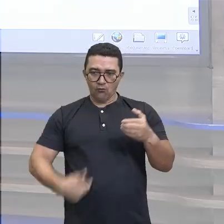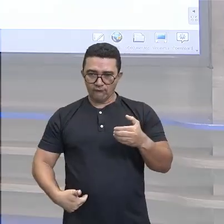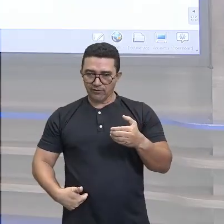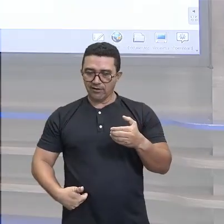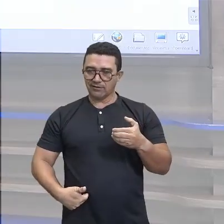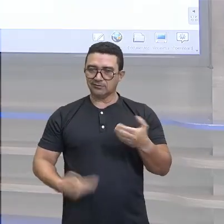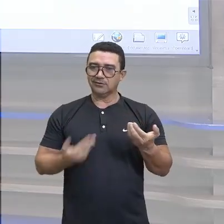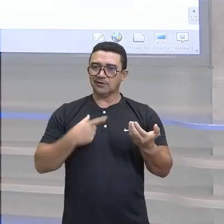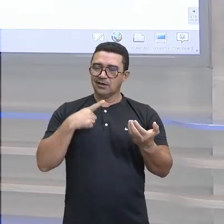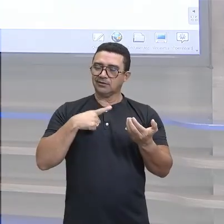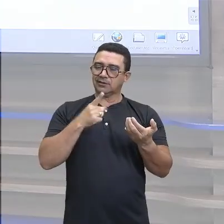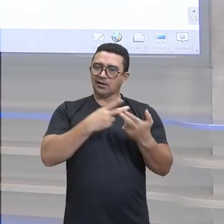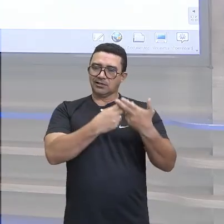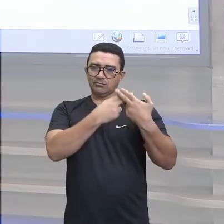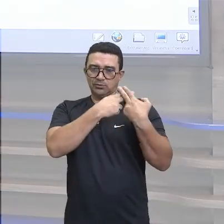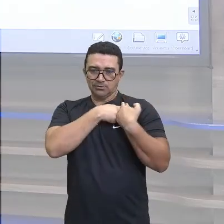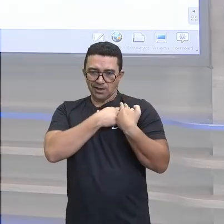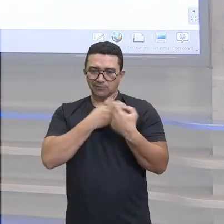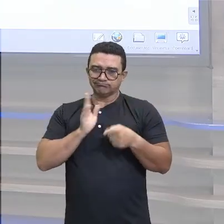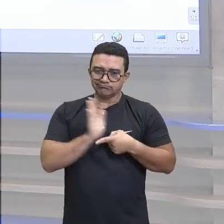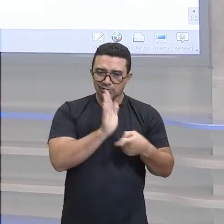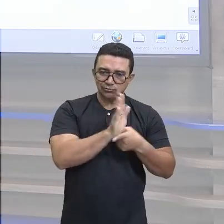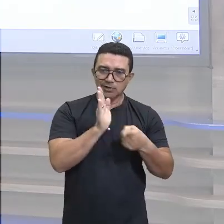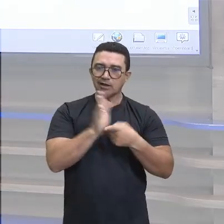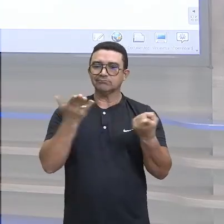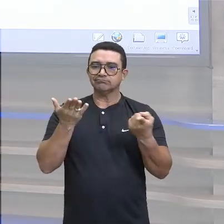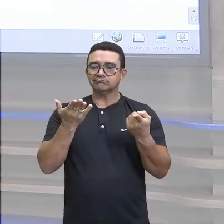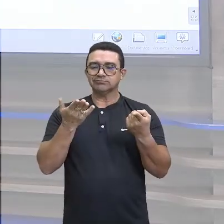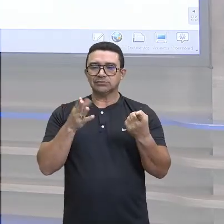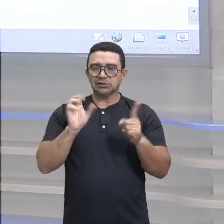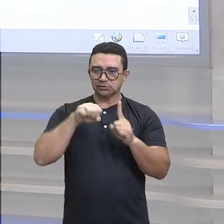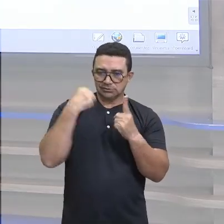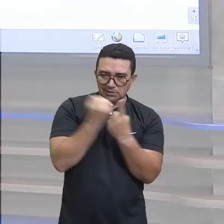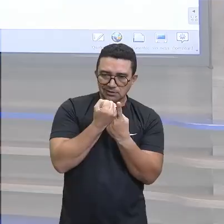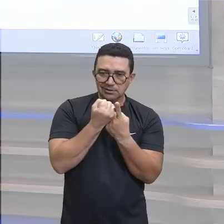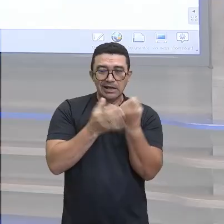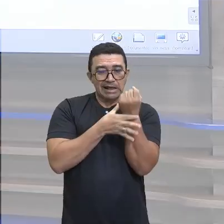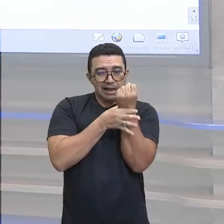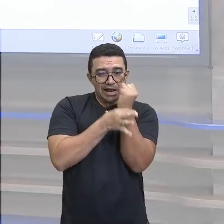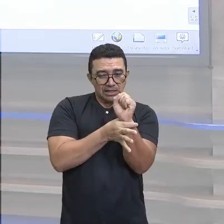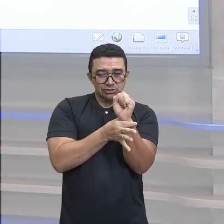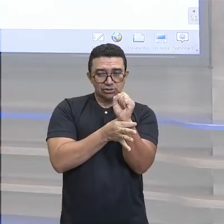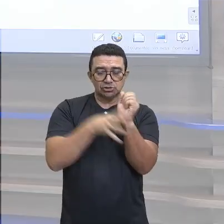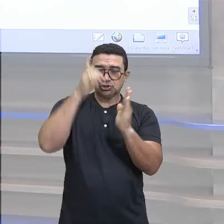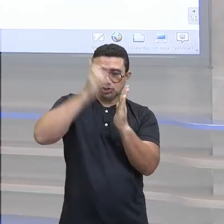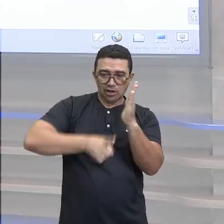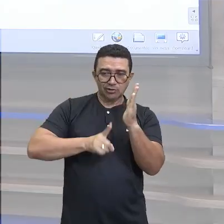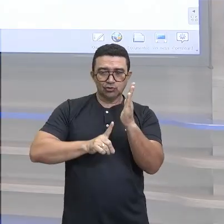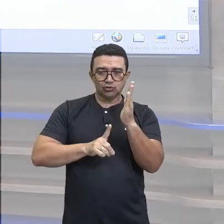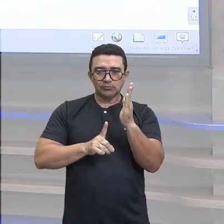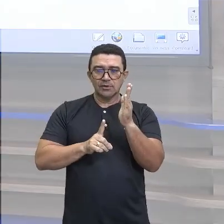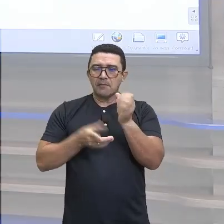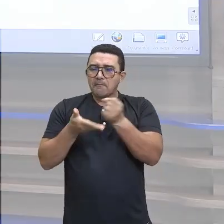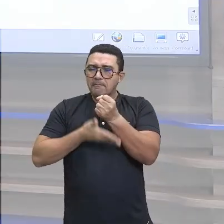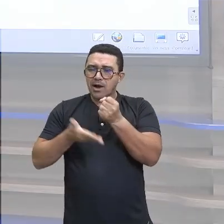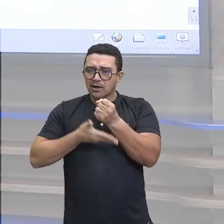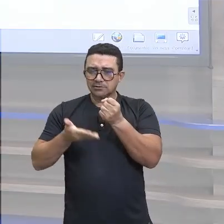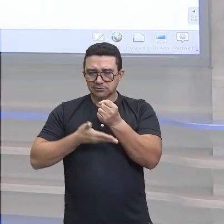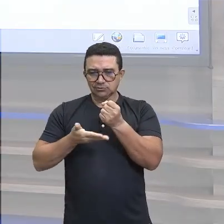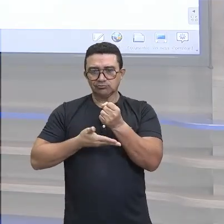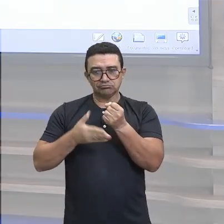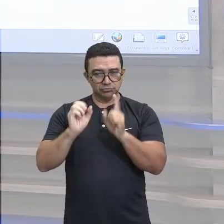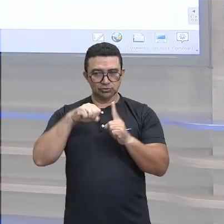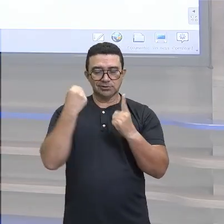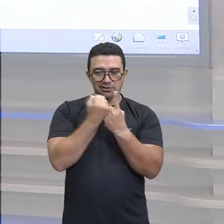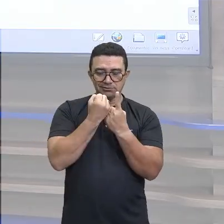né, esse papel de ajudar a sociedade, de garantir os direitos básicos para a sociedade. Então, a produção de riqueza, as